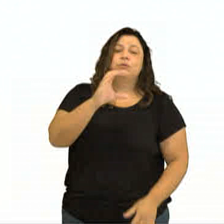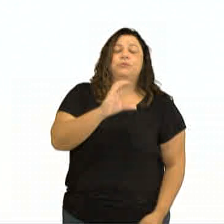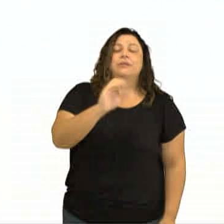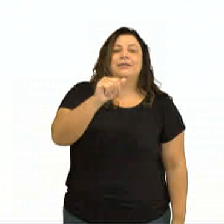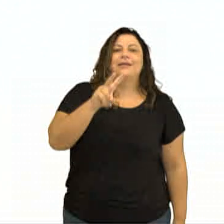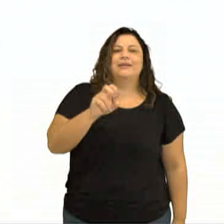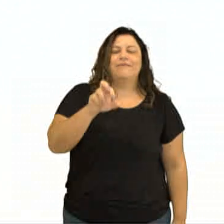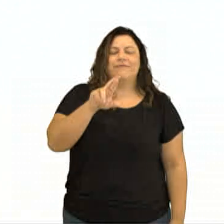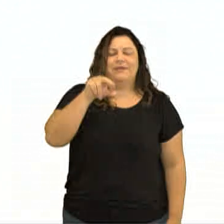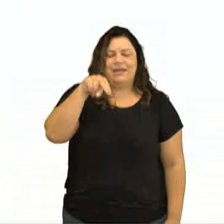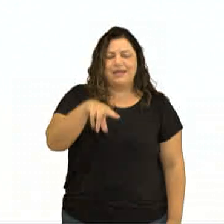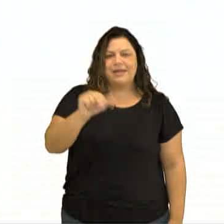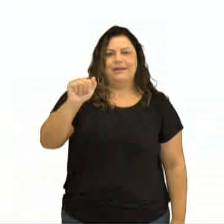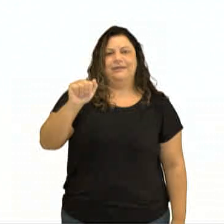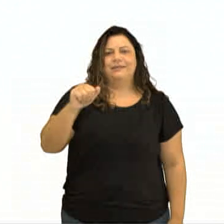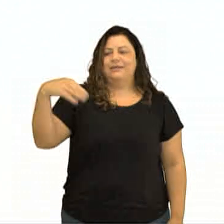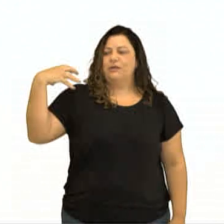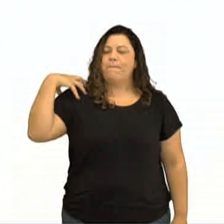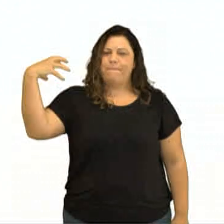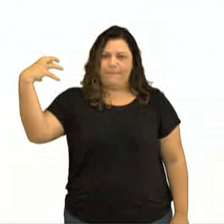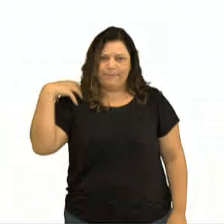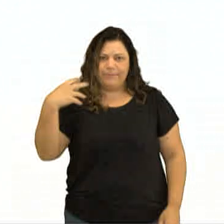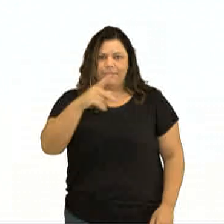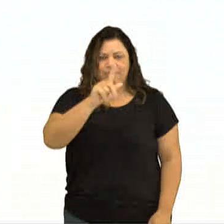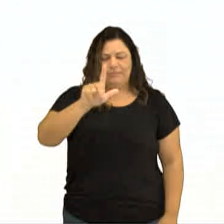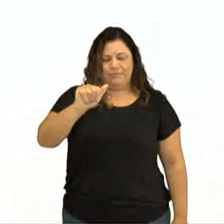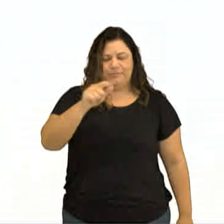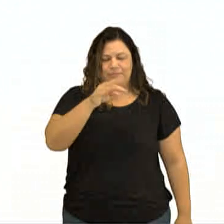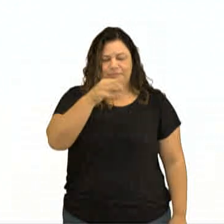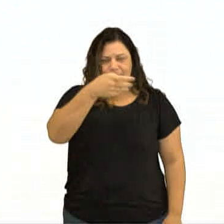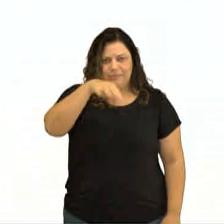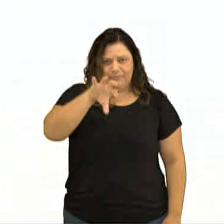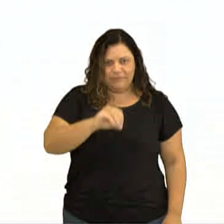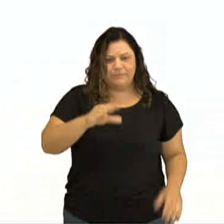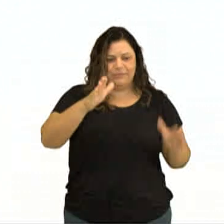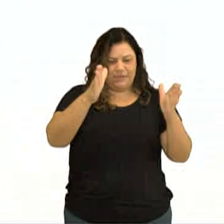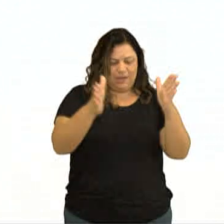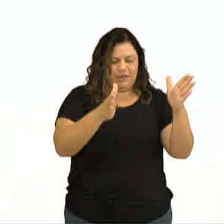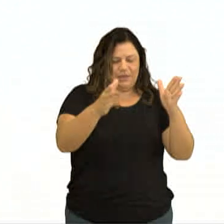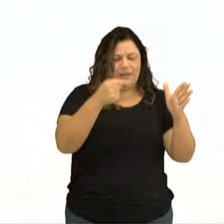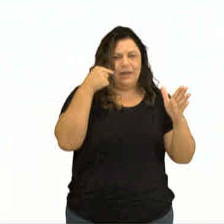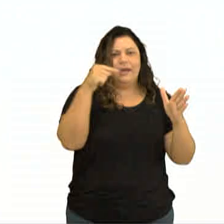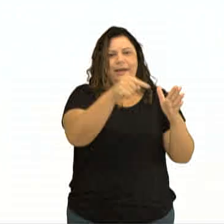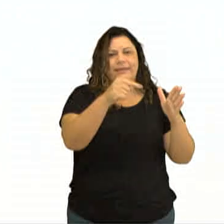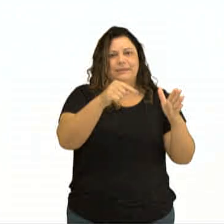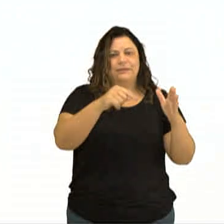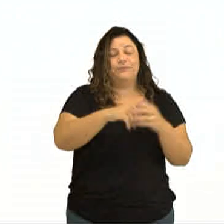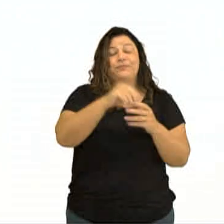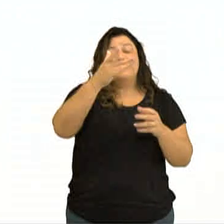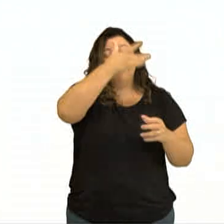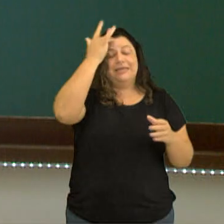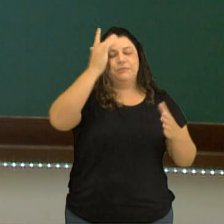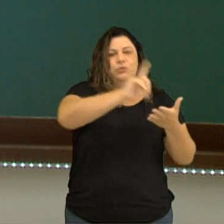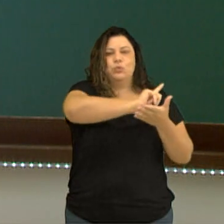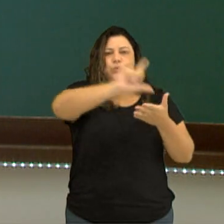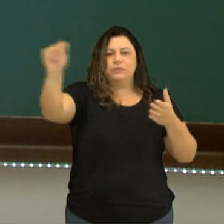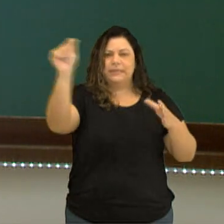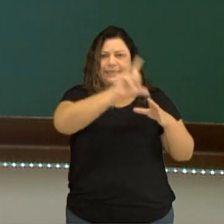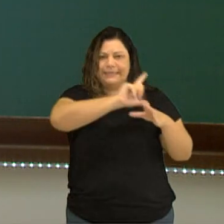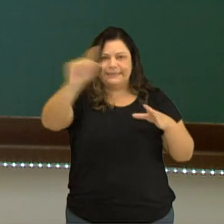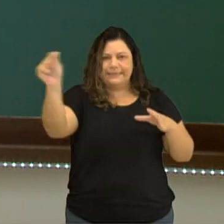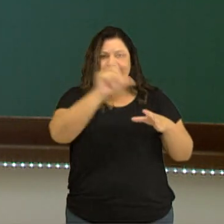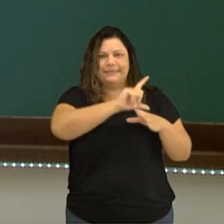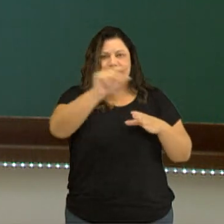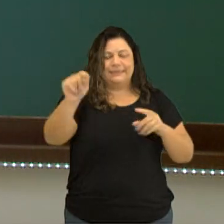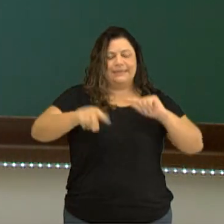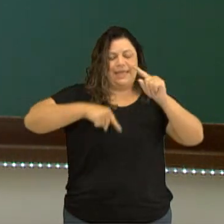da caverna, e algo mais recente, como o armário das Crônicas de Nárnia, em que as pessoas vivem no mundo real, quando